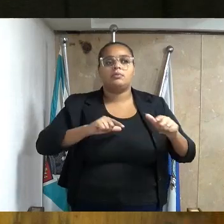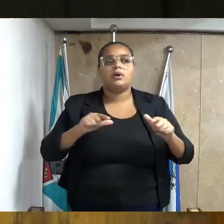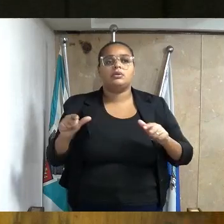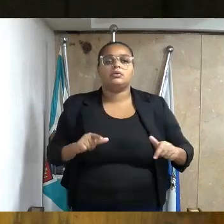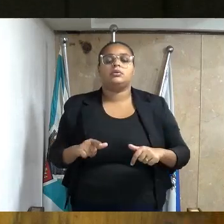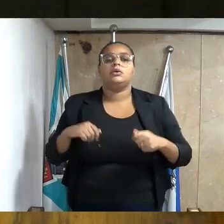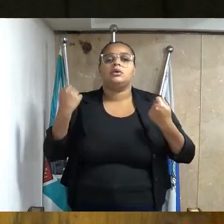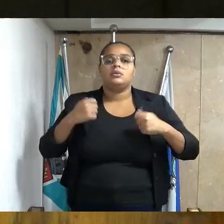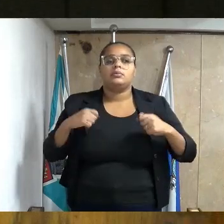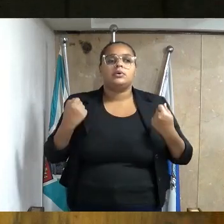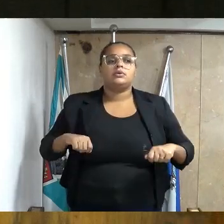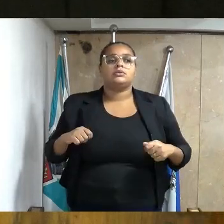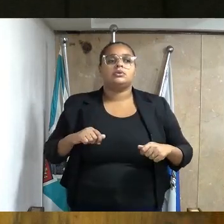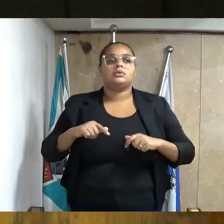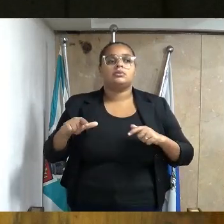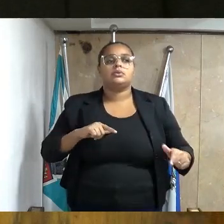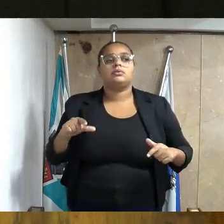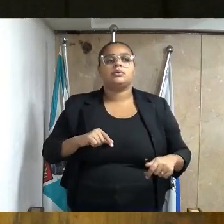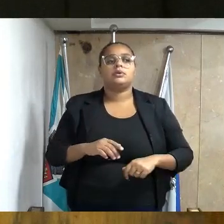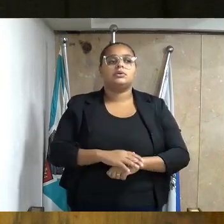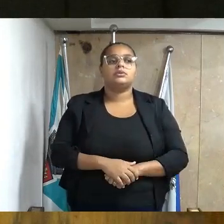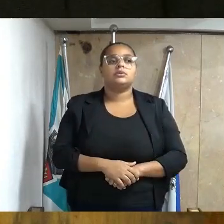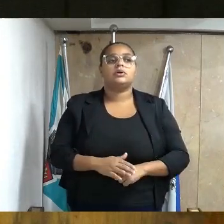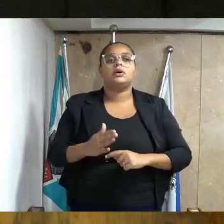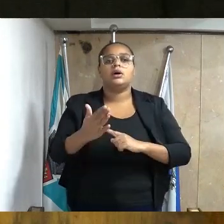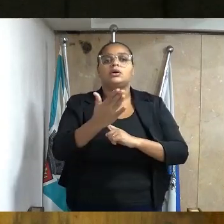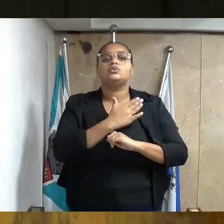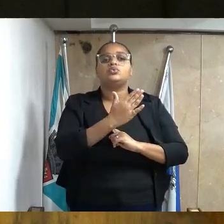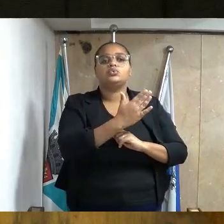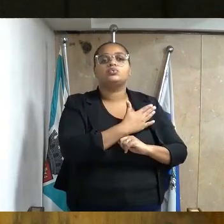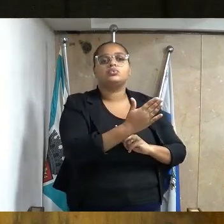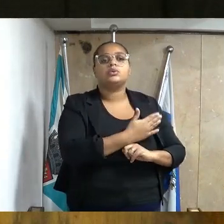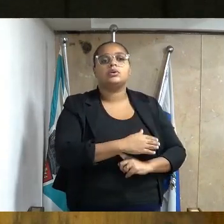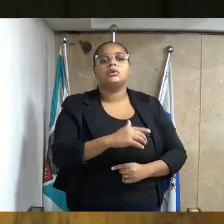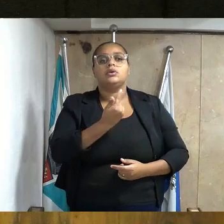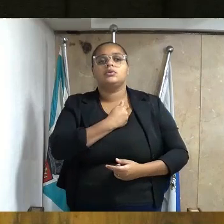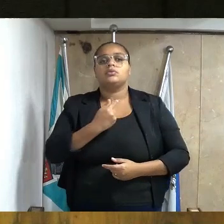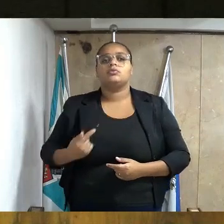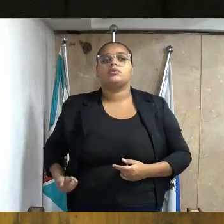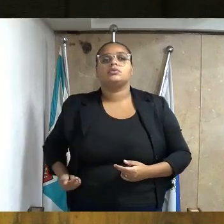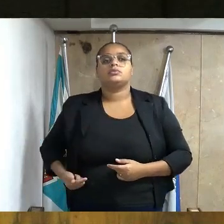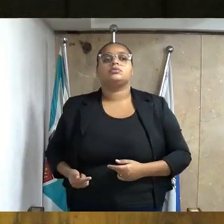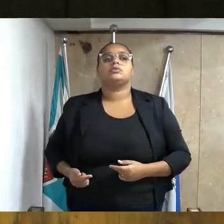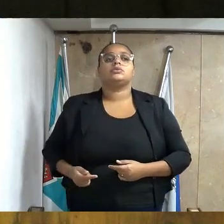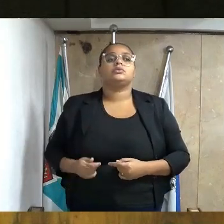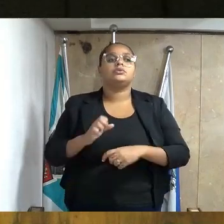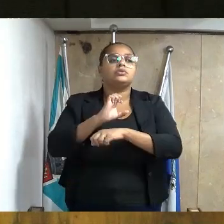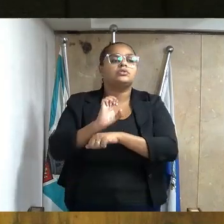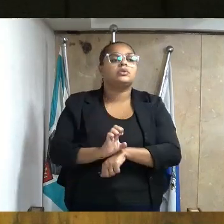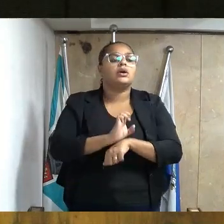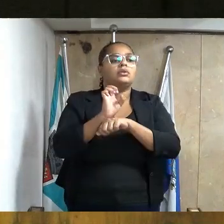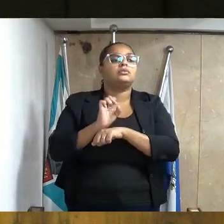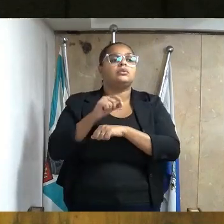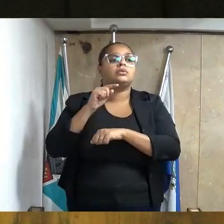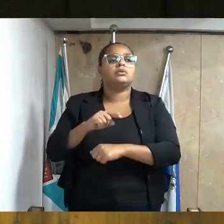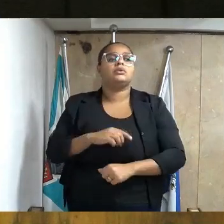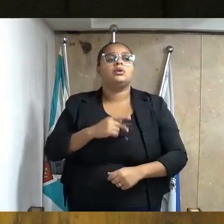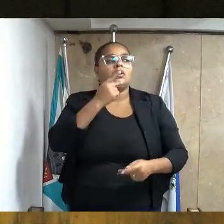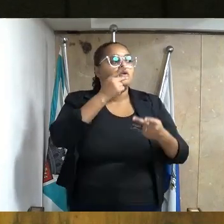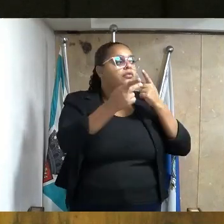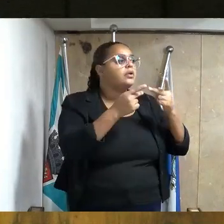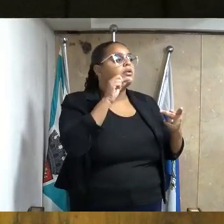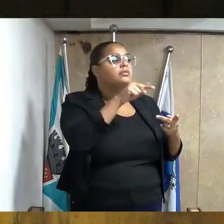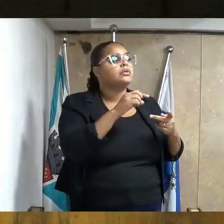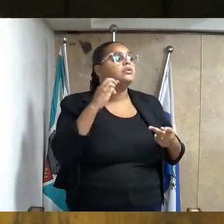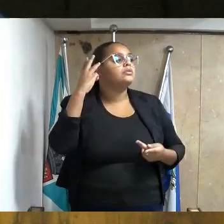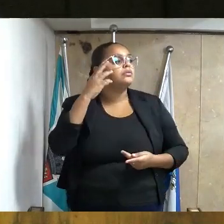morador está precisando, o trabalhador está precisando de ajuda do governo do estado, da prefeitura de Duque de Caxias. Fala, vereador